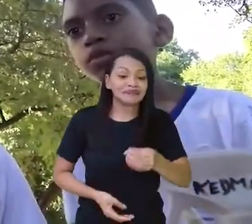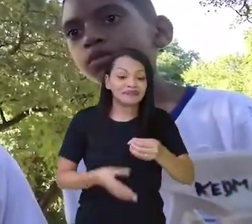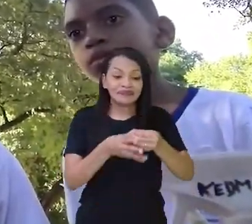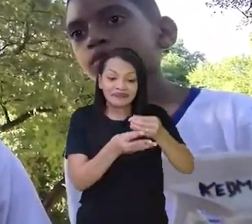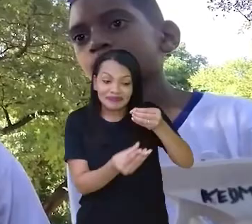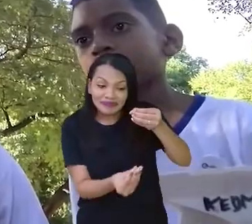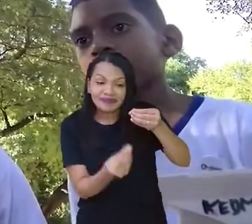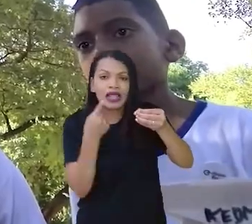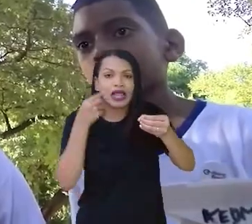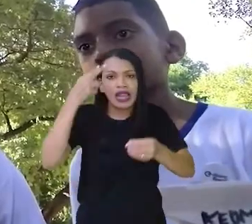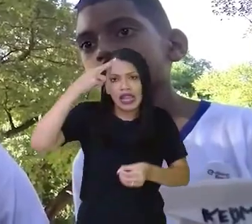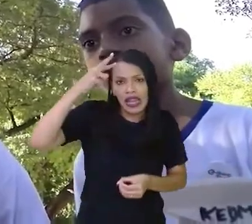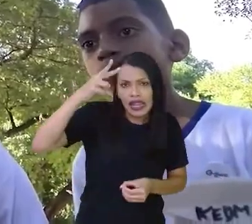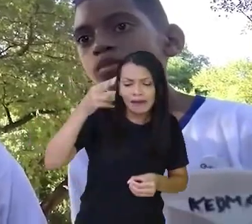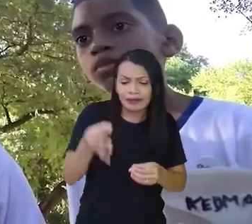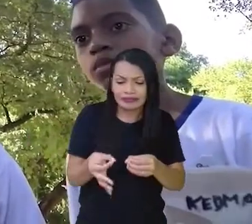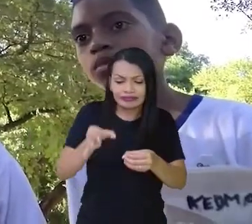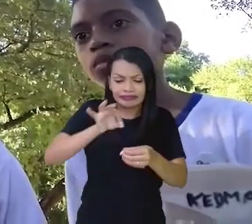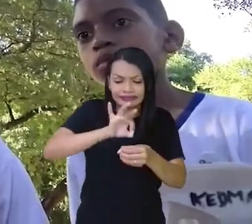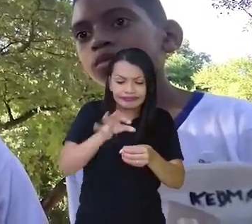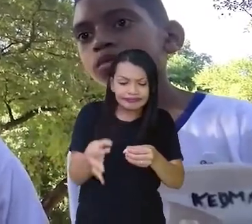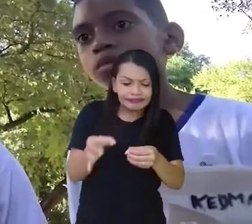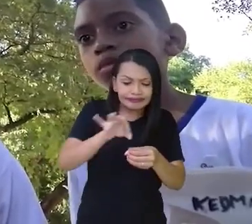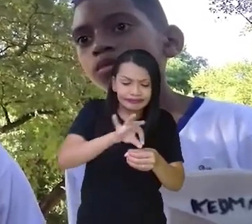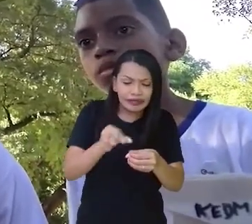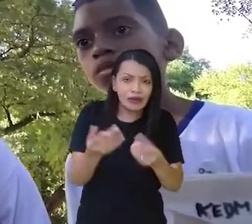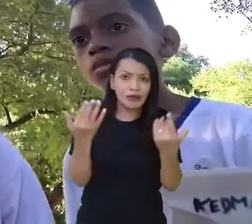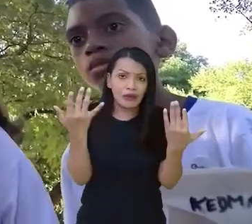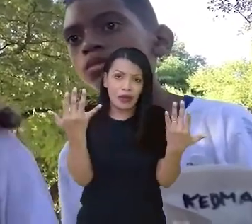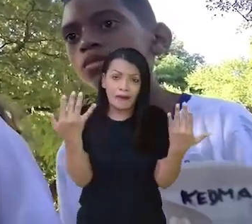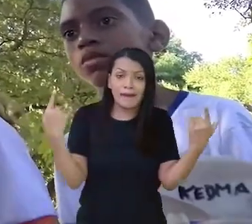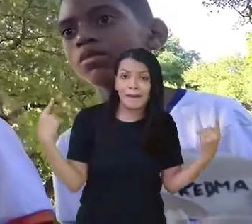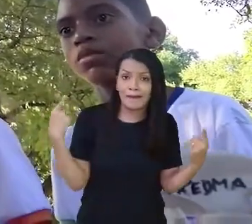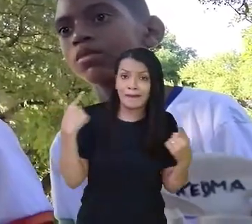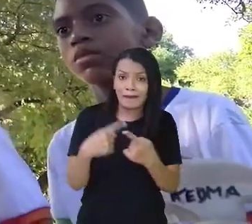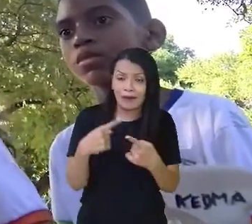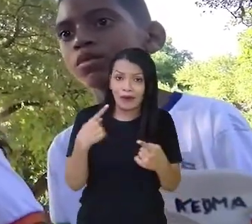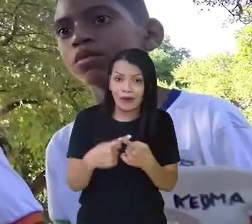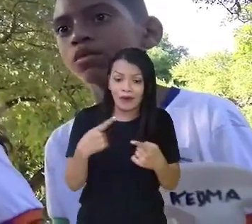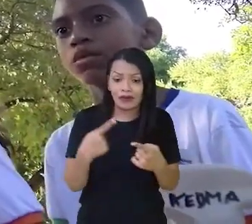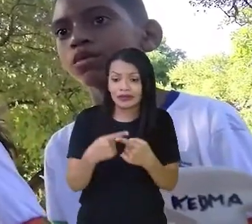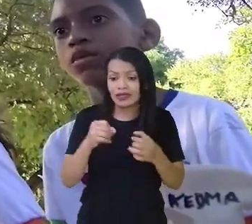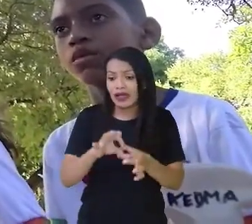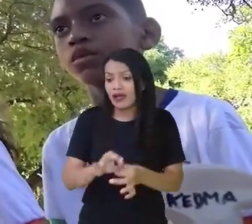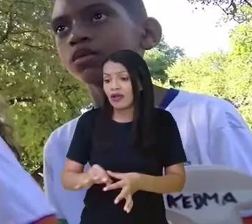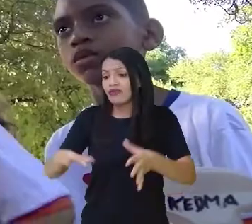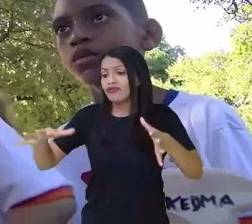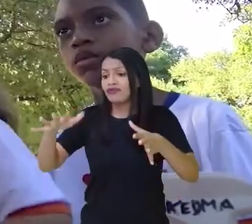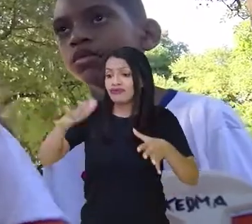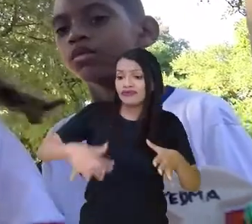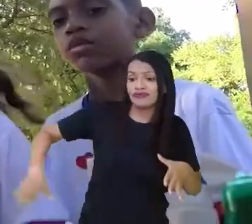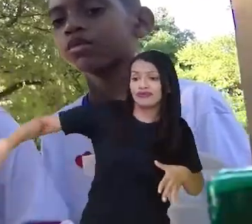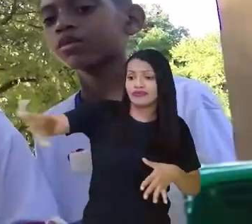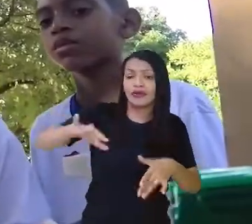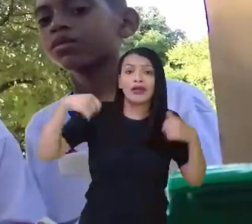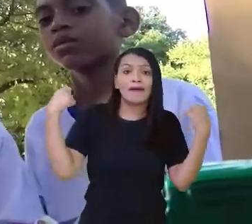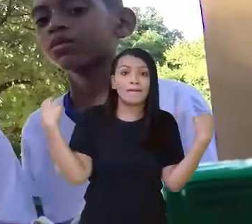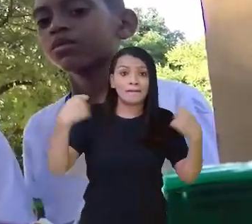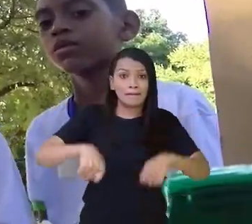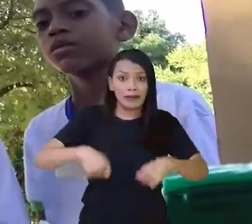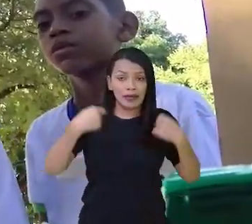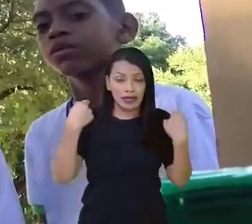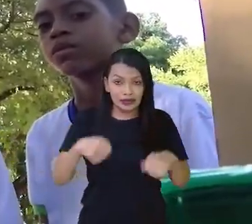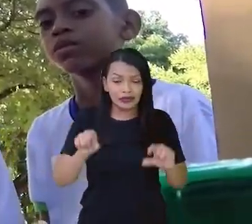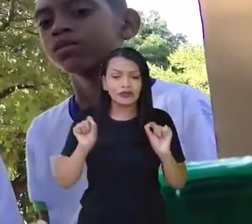aqui. Lembrando, eu não vou manusear com as mãos, né? Porque a gente tá ao ar livre e precisamos manter os hábitos